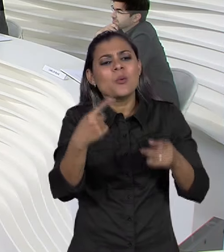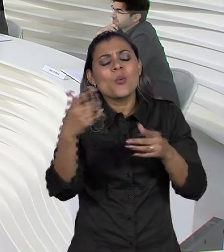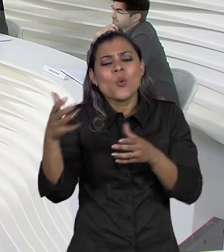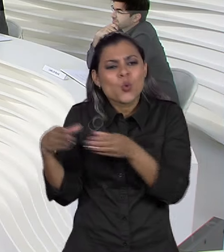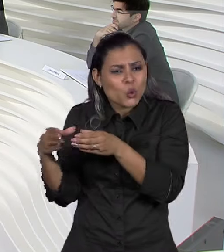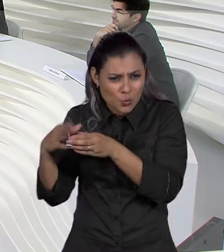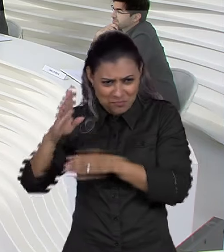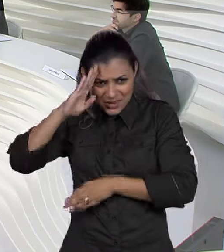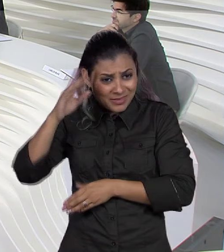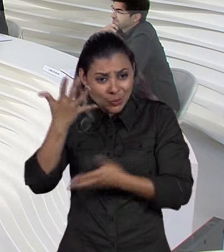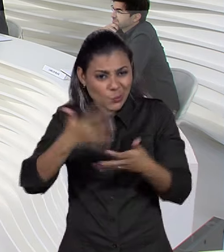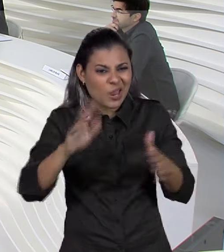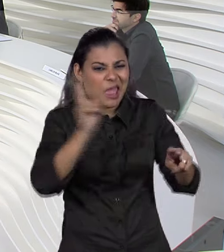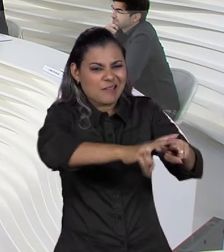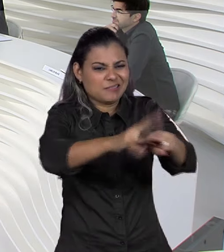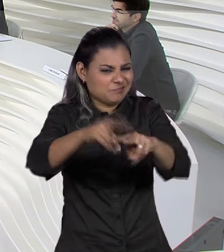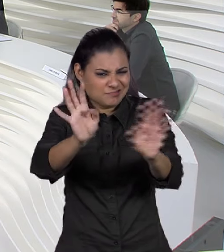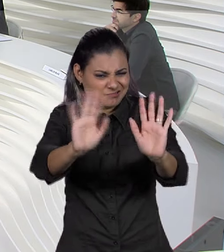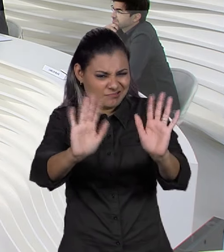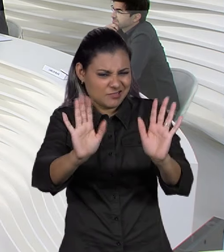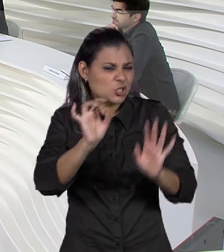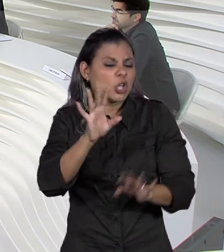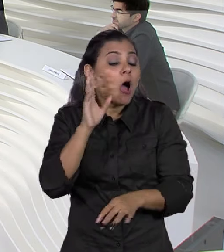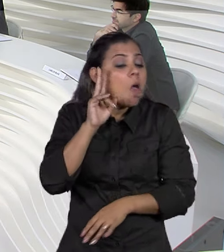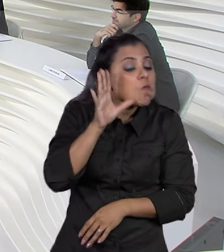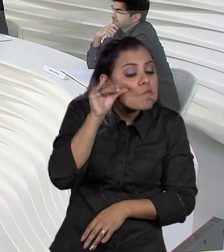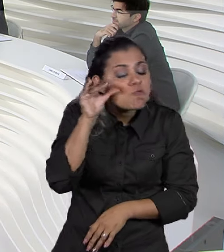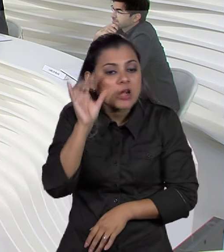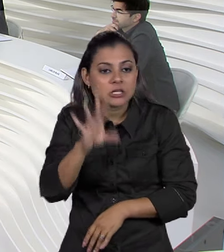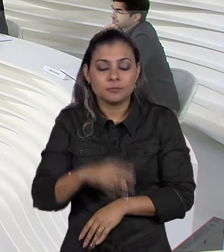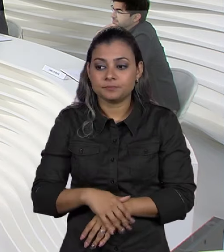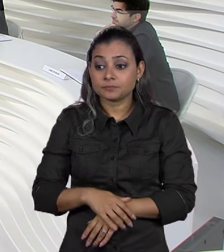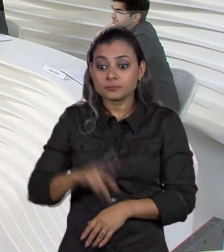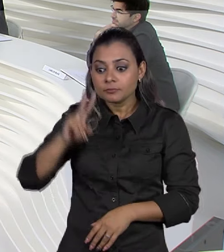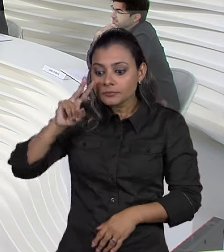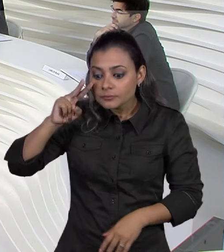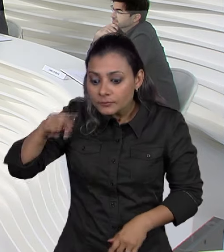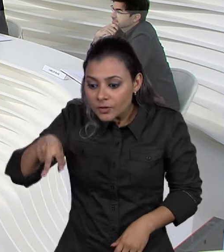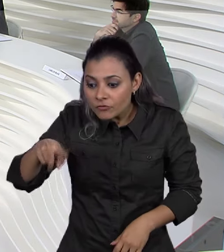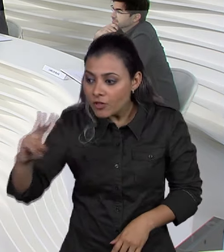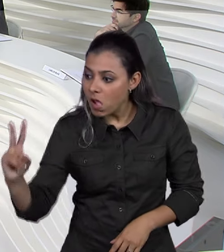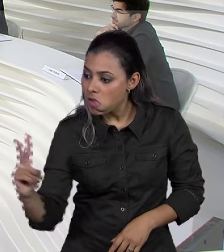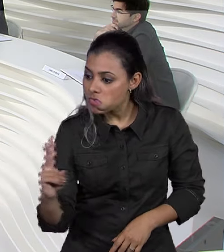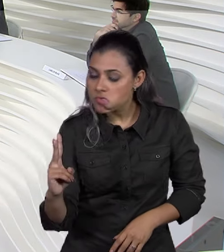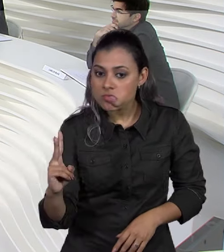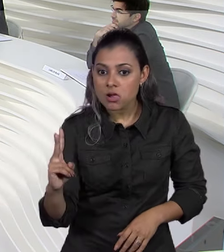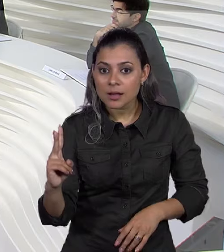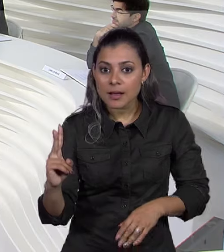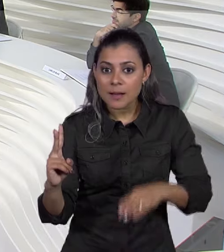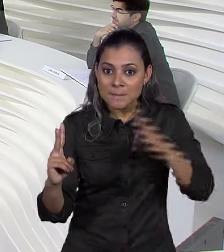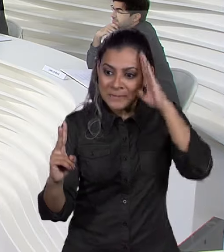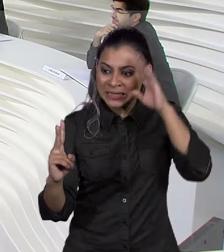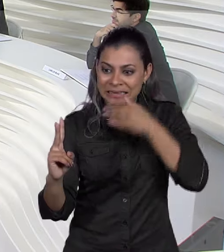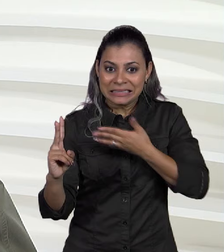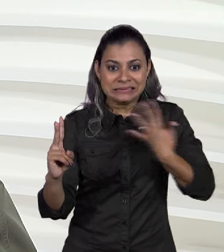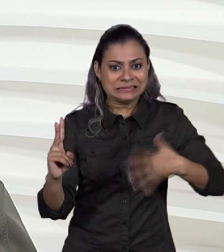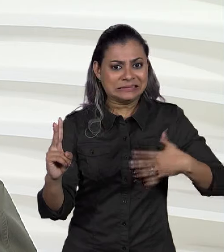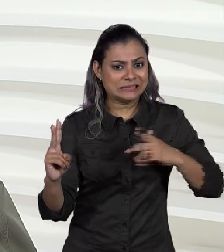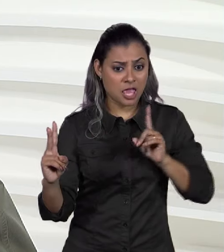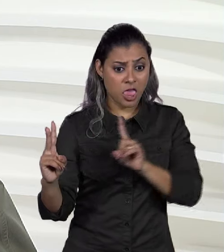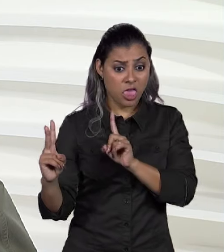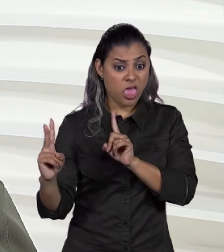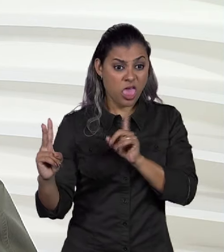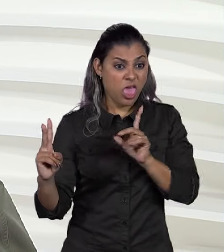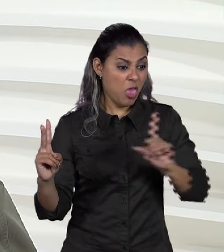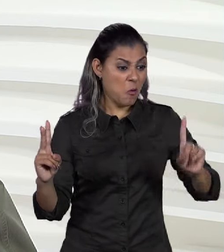não, entendeu? Estão cumprindo o dever e tal. Aí eu olhei lá embaixo os dois milicos, eu corri para o